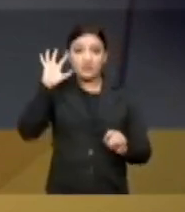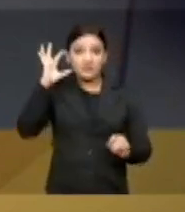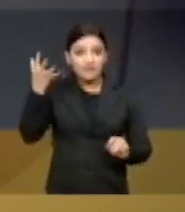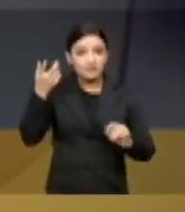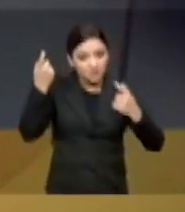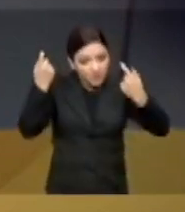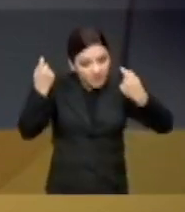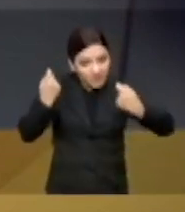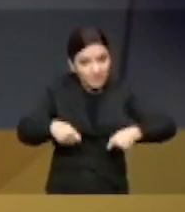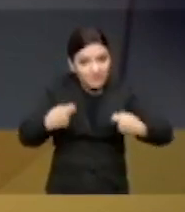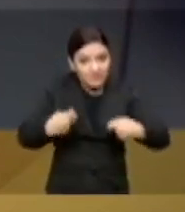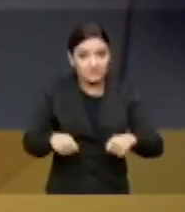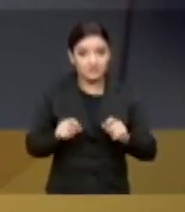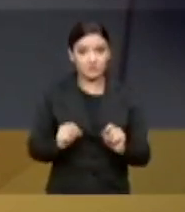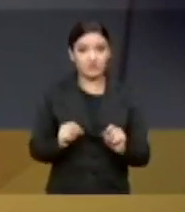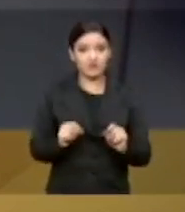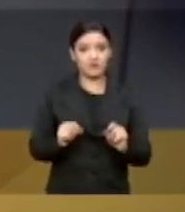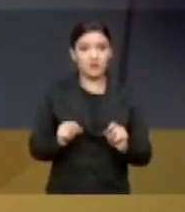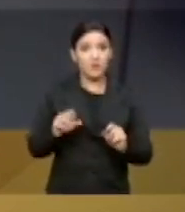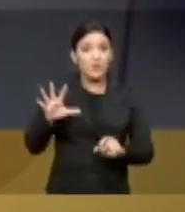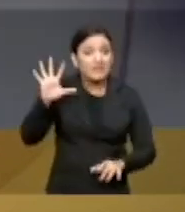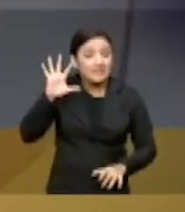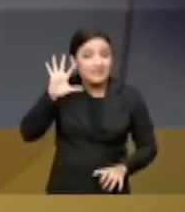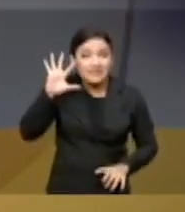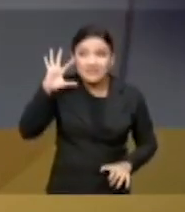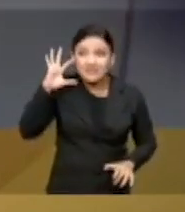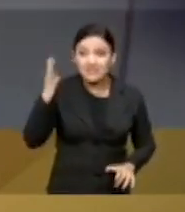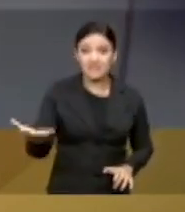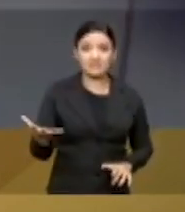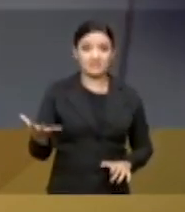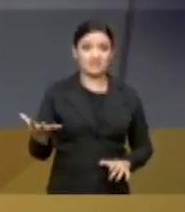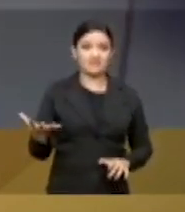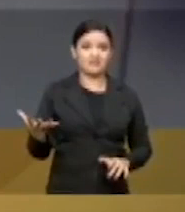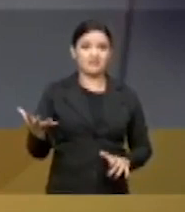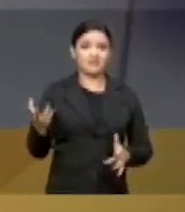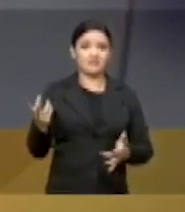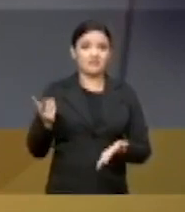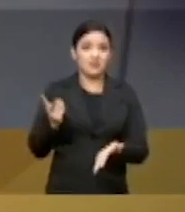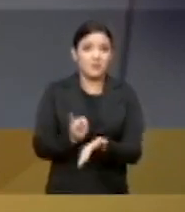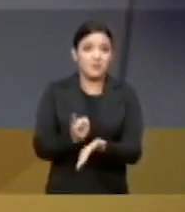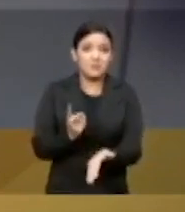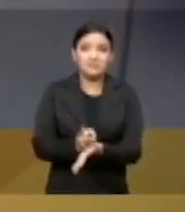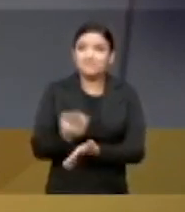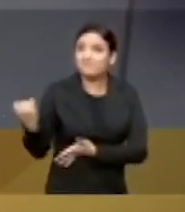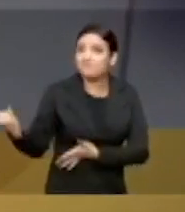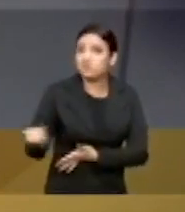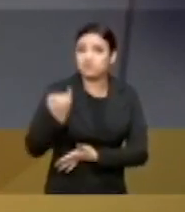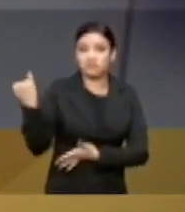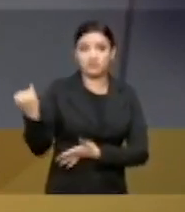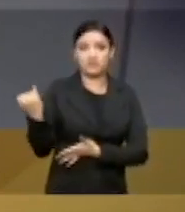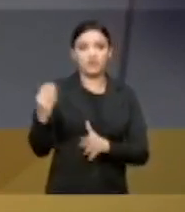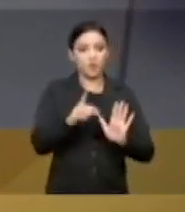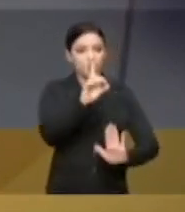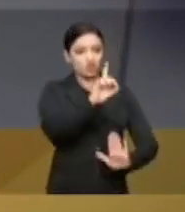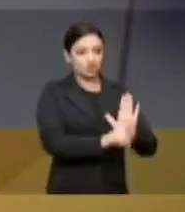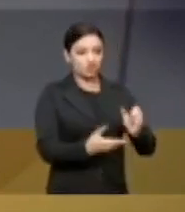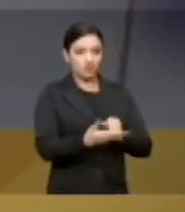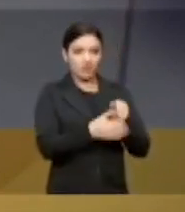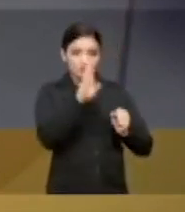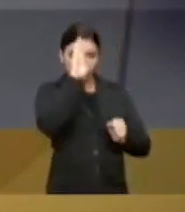sua própria natureza, muitíssimo extraordinária. Ora, direitos fundamentais devem ser